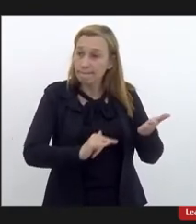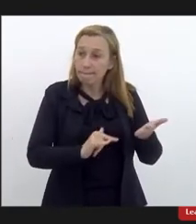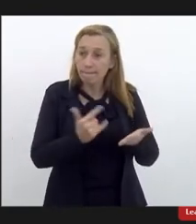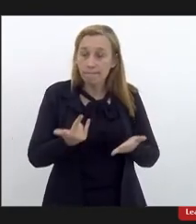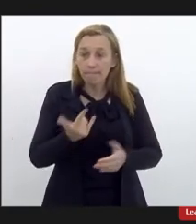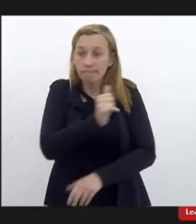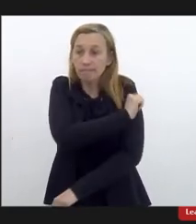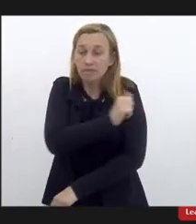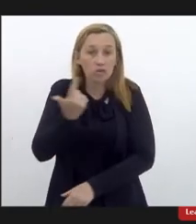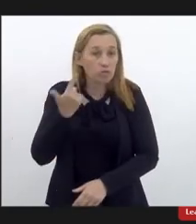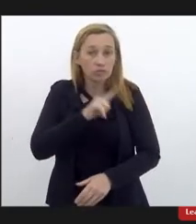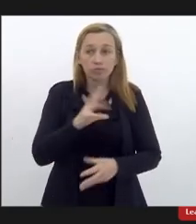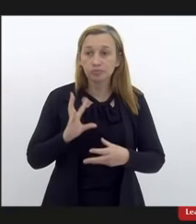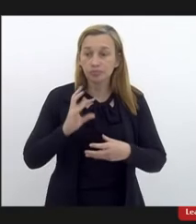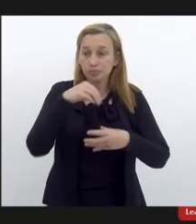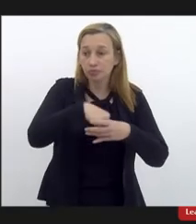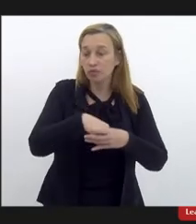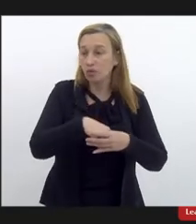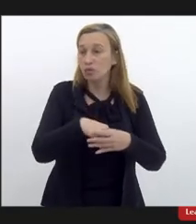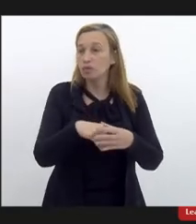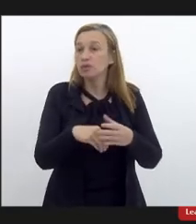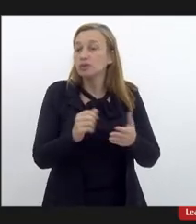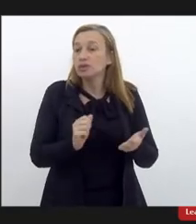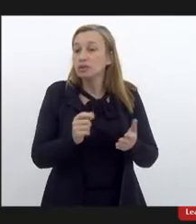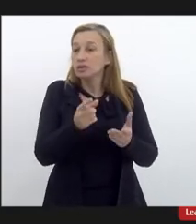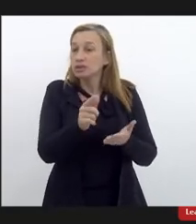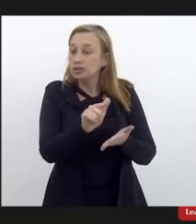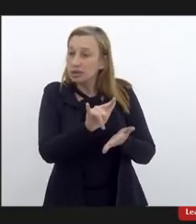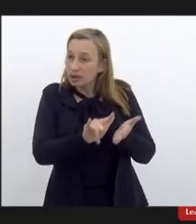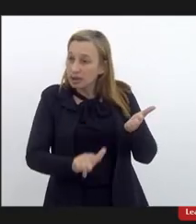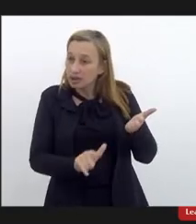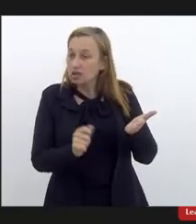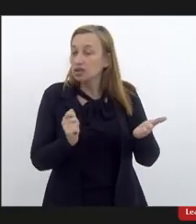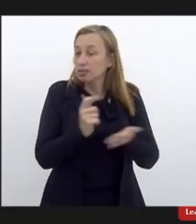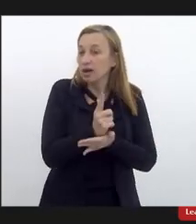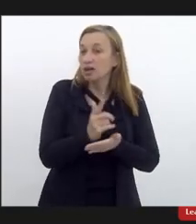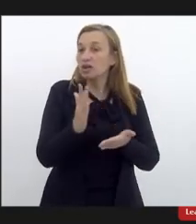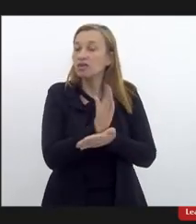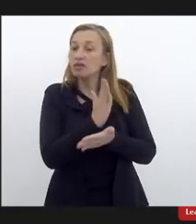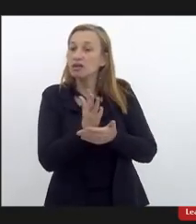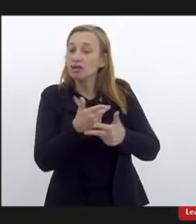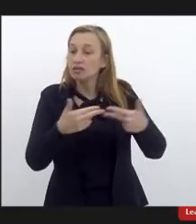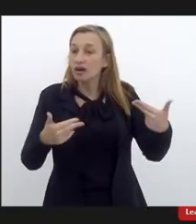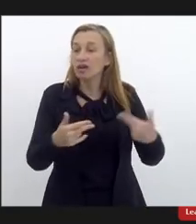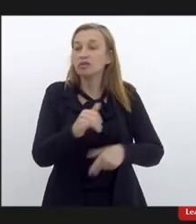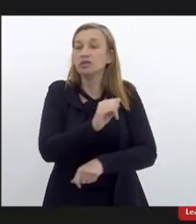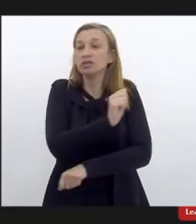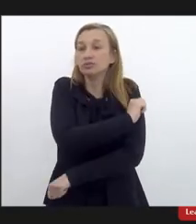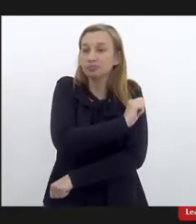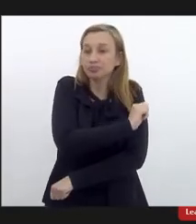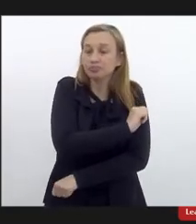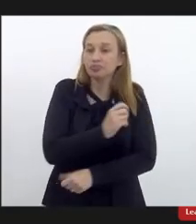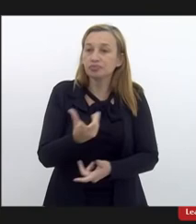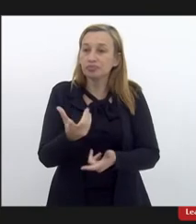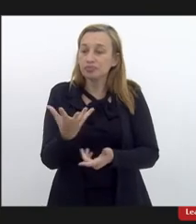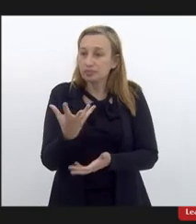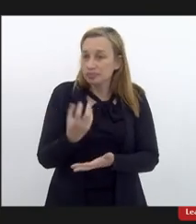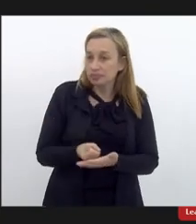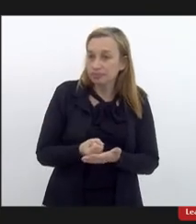conseguiram ter seus nomes incluídos na lista de pagamento. Muitos alunos receberam as